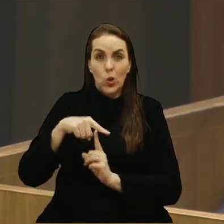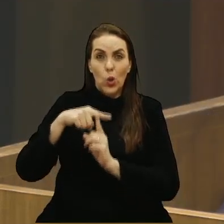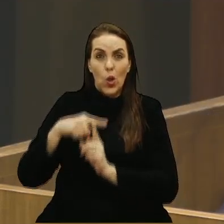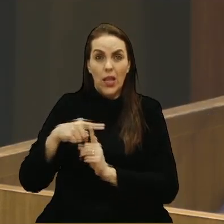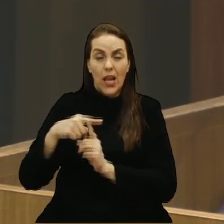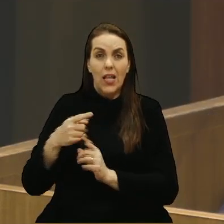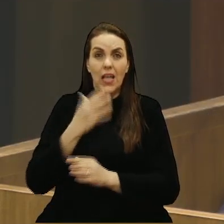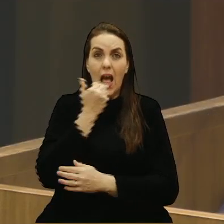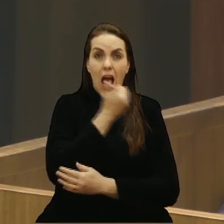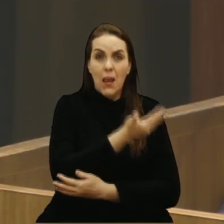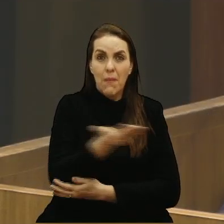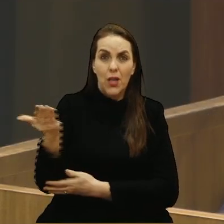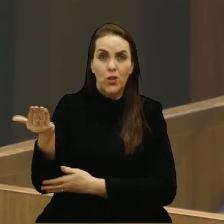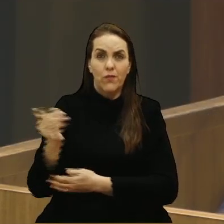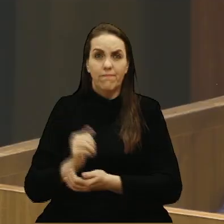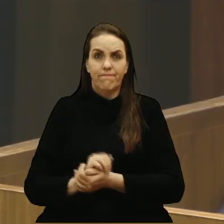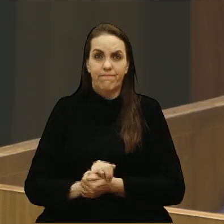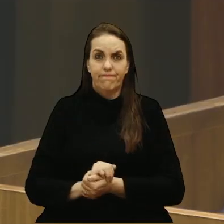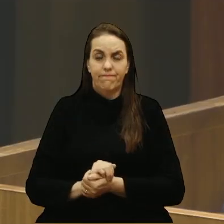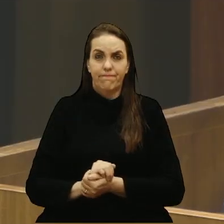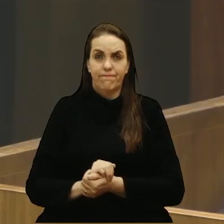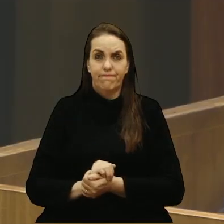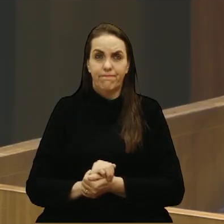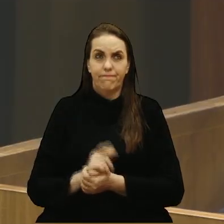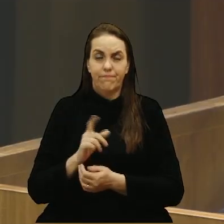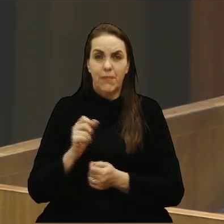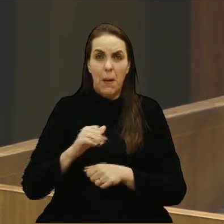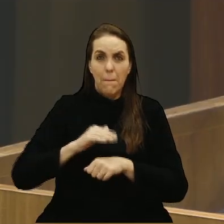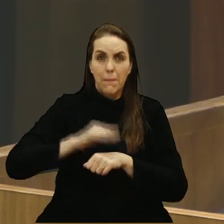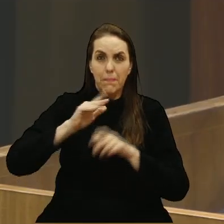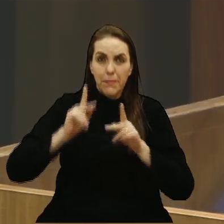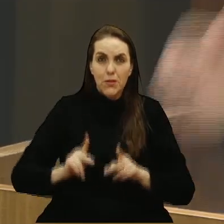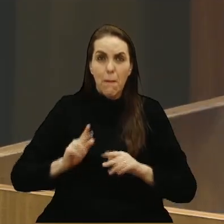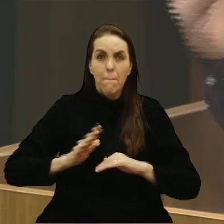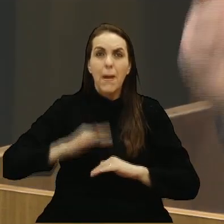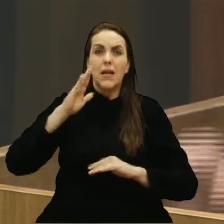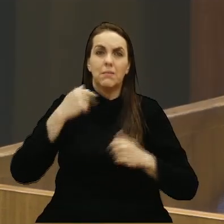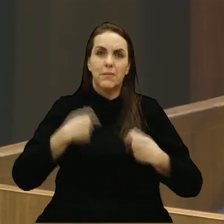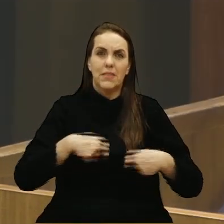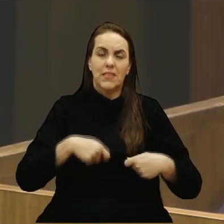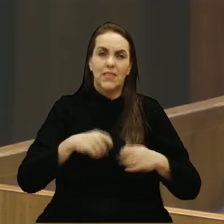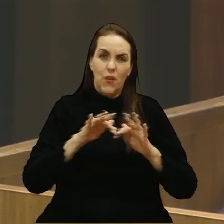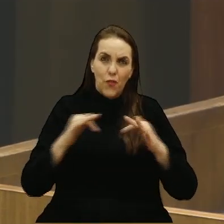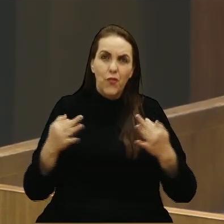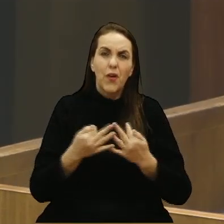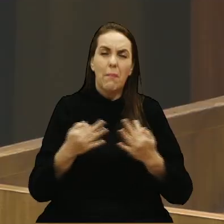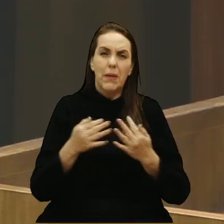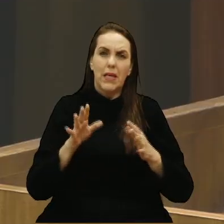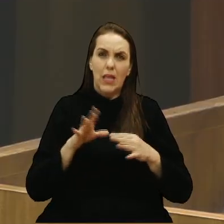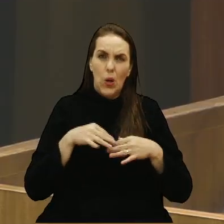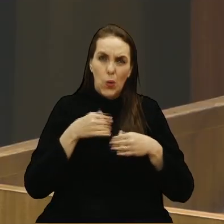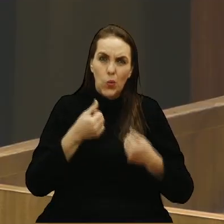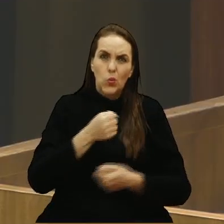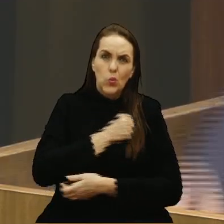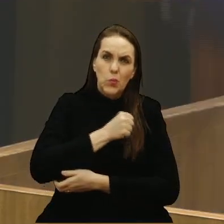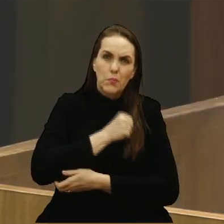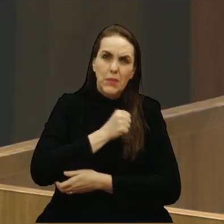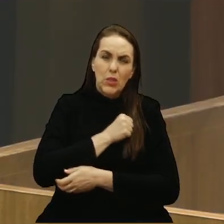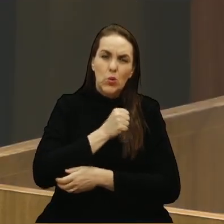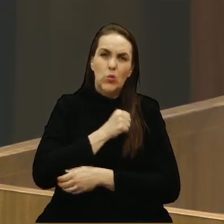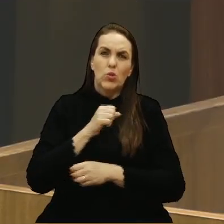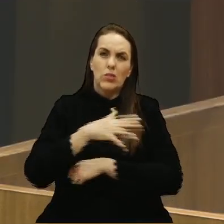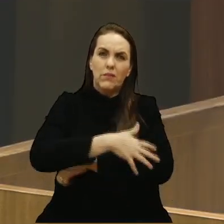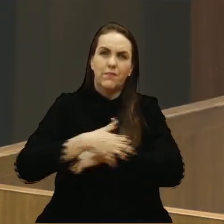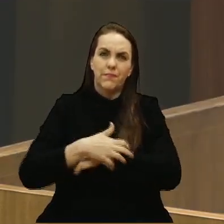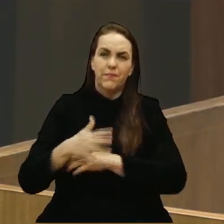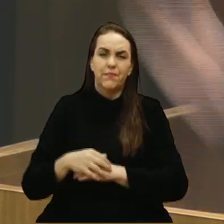alimento para os pobres que mais precisam, para as famílias carentes e humildes da nossa periferia. Aqueles